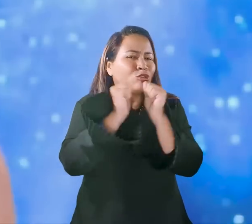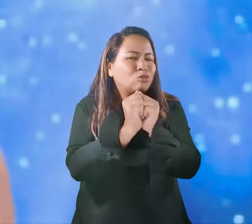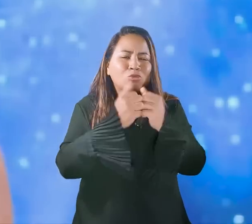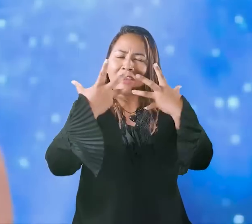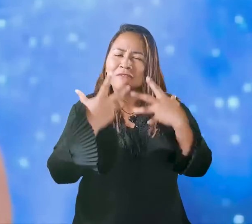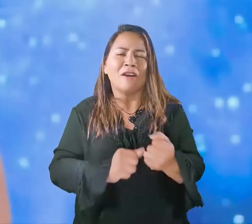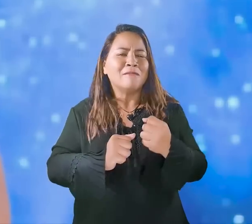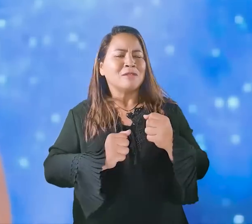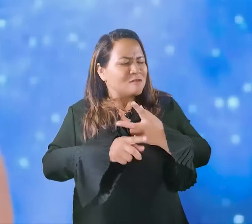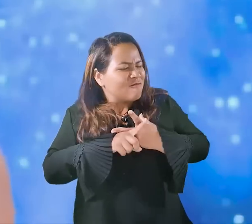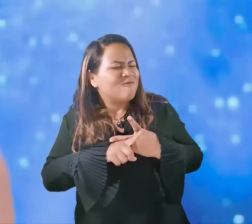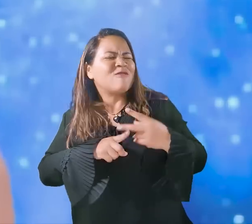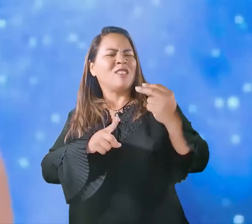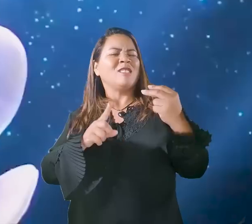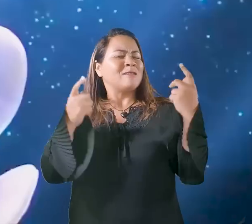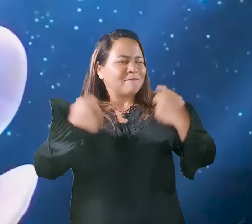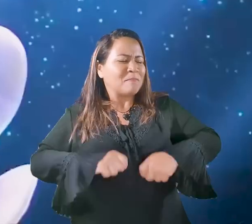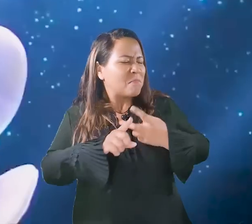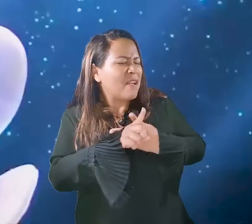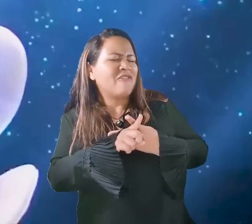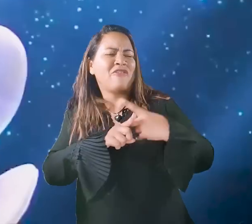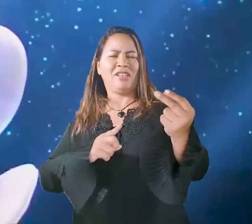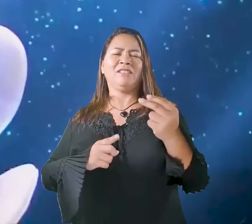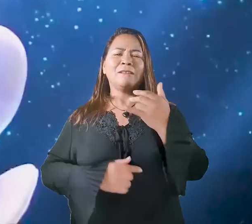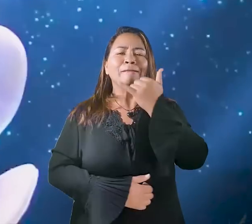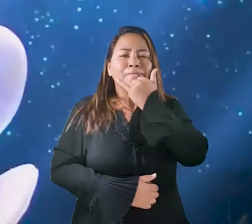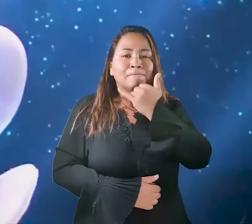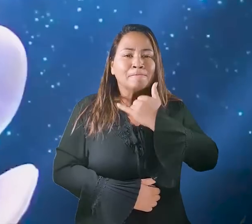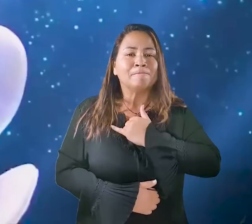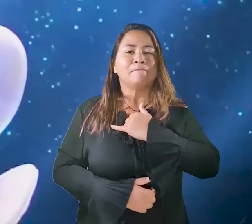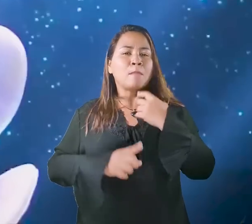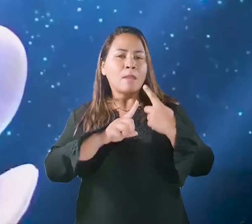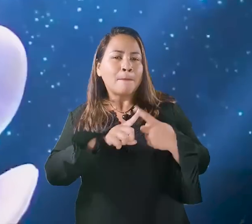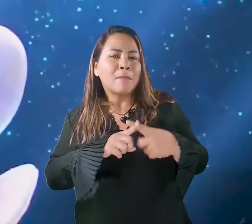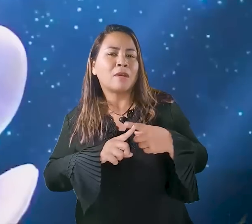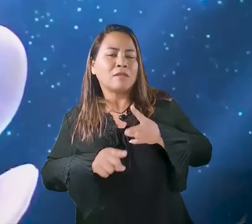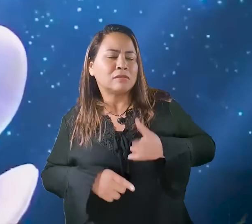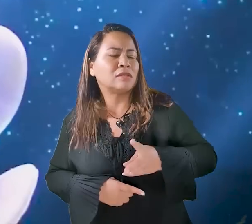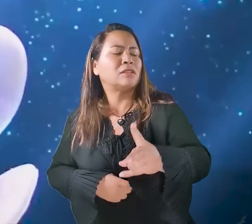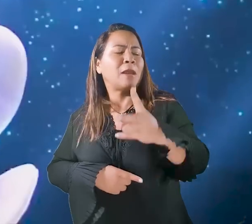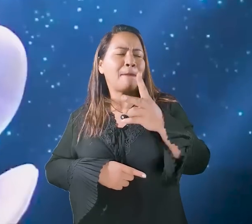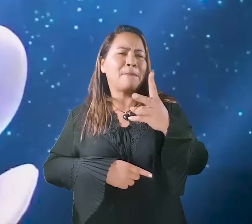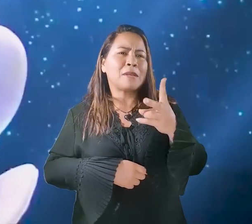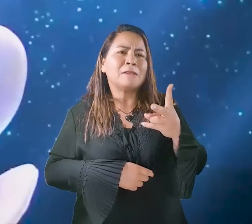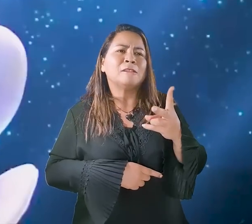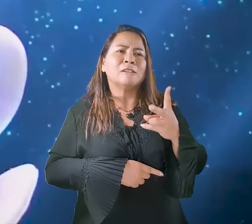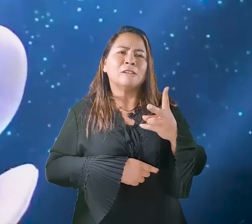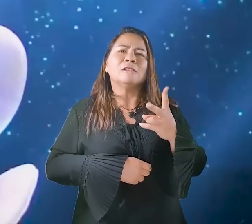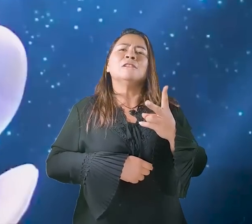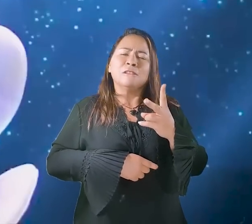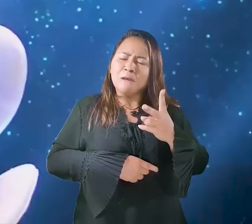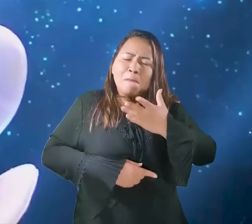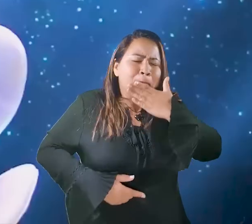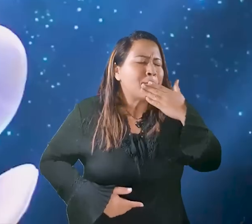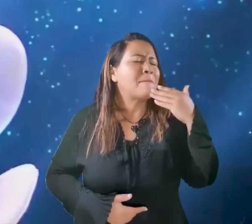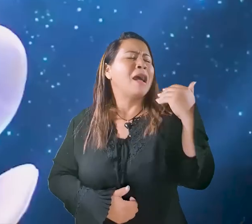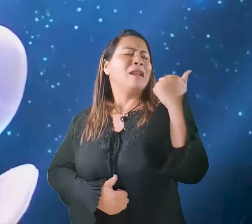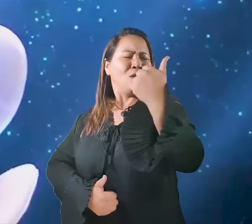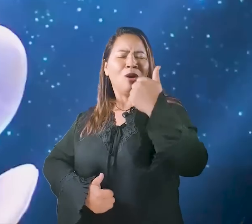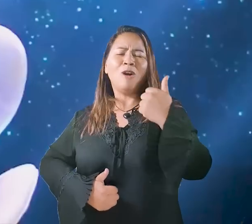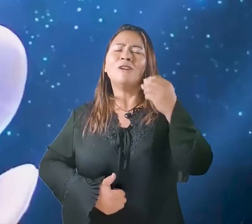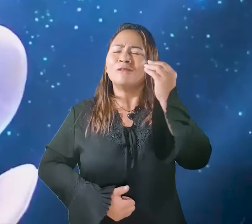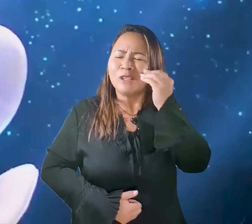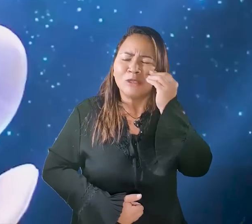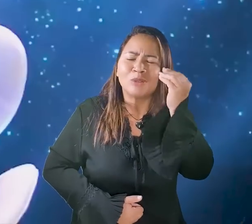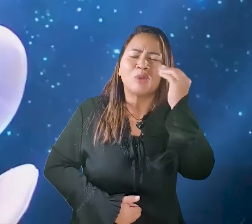mundo. Eu te perdoo porque você sempre fez o teu melhor. Errando ou